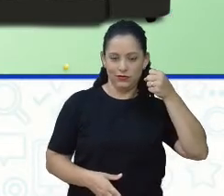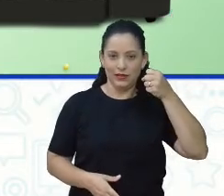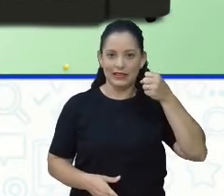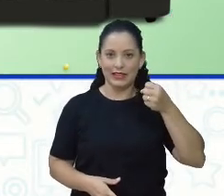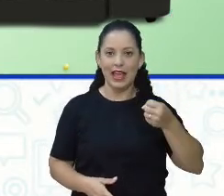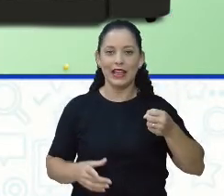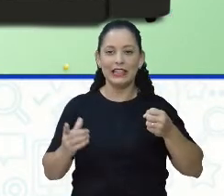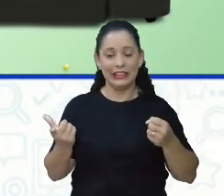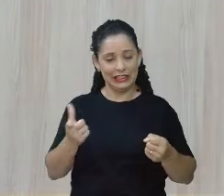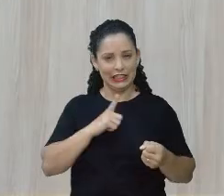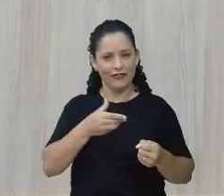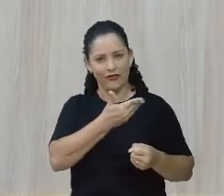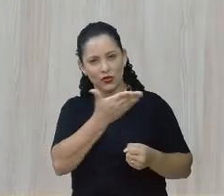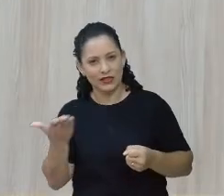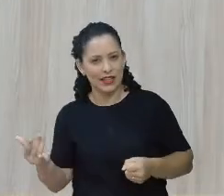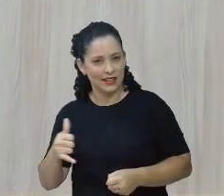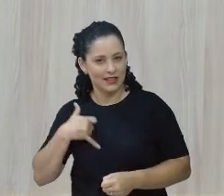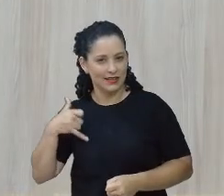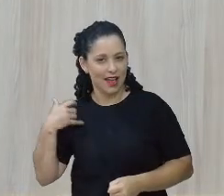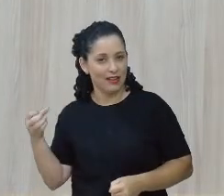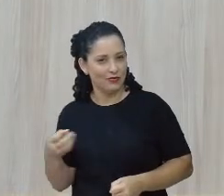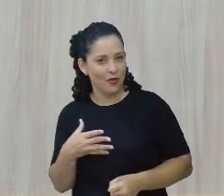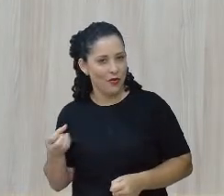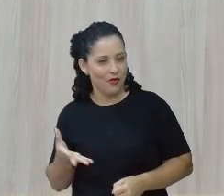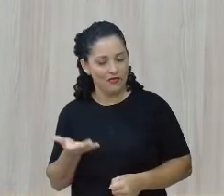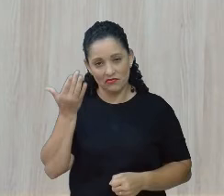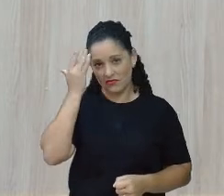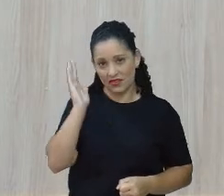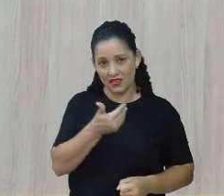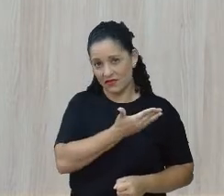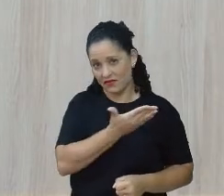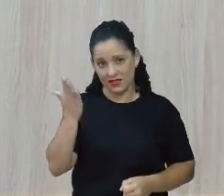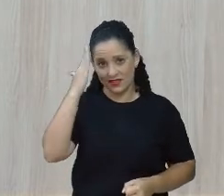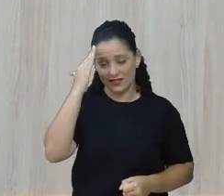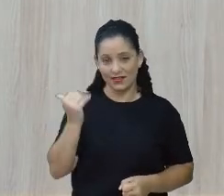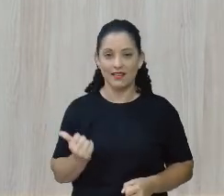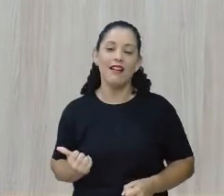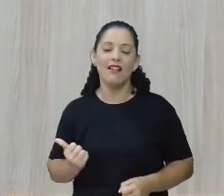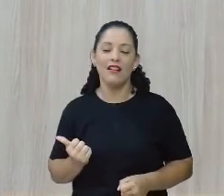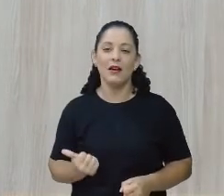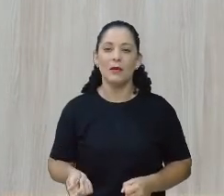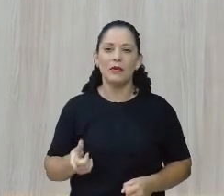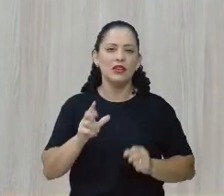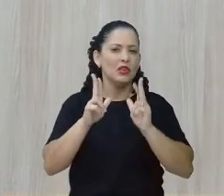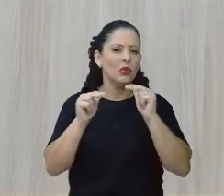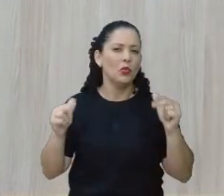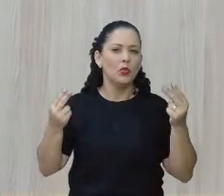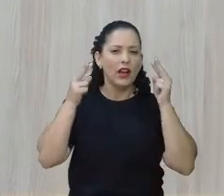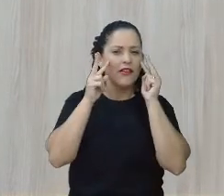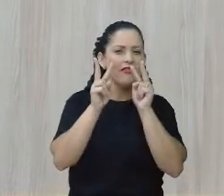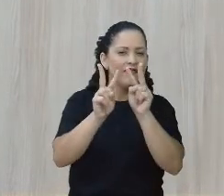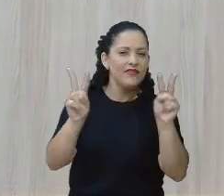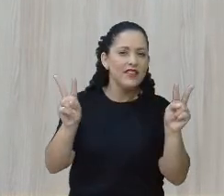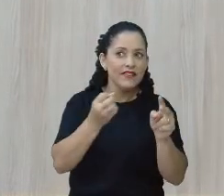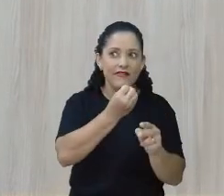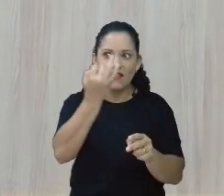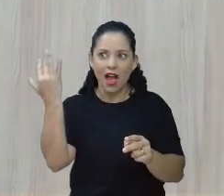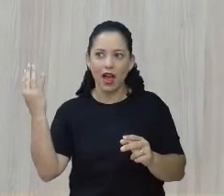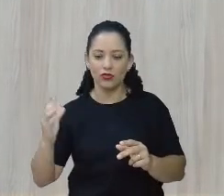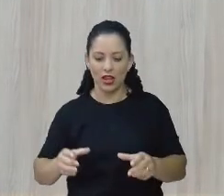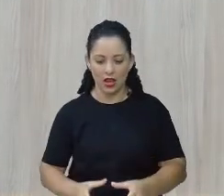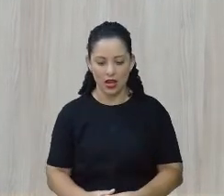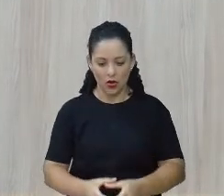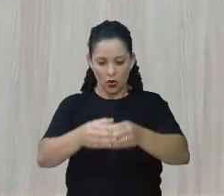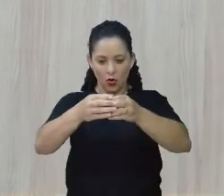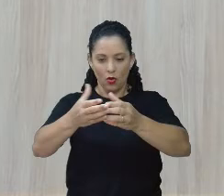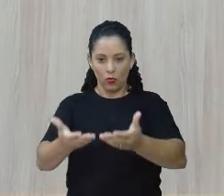expostos. Vocês são muito novinhos aí em casa, talvez não se lembrem, talvez não tenham visto vários orelhões pela cidade.